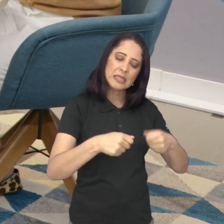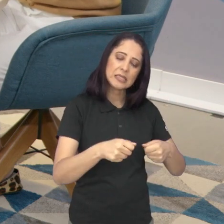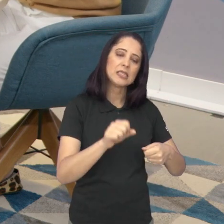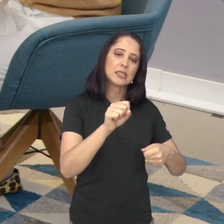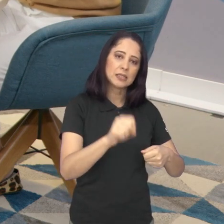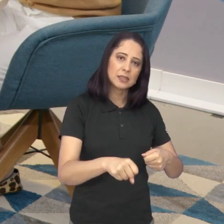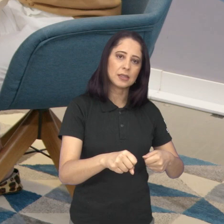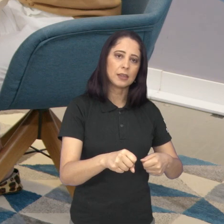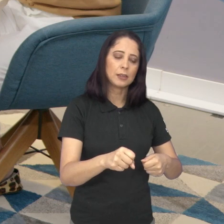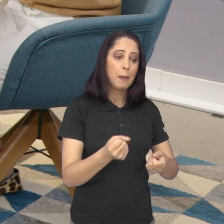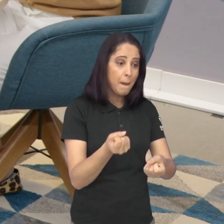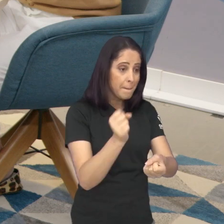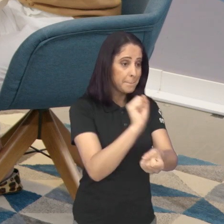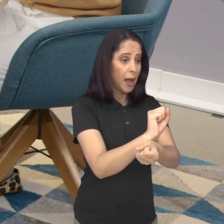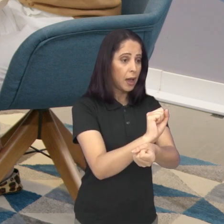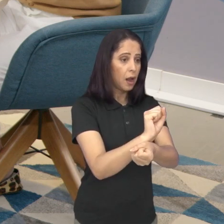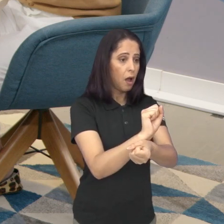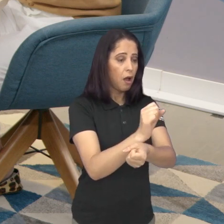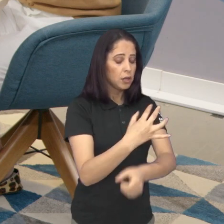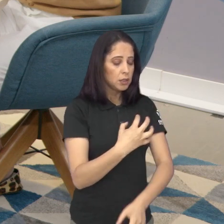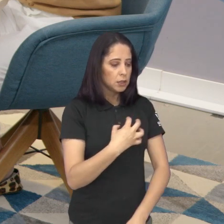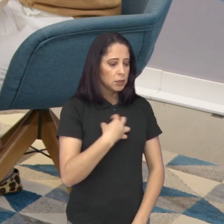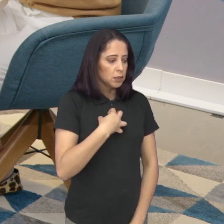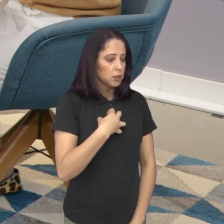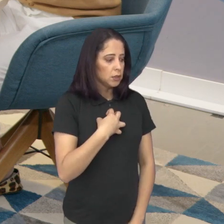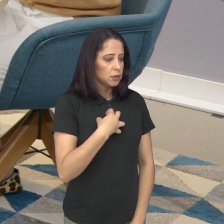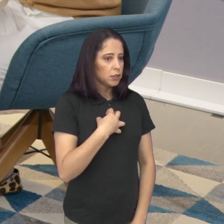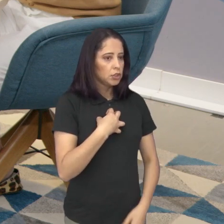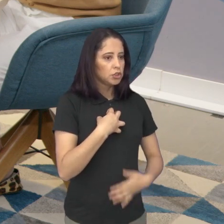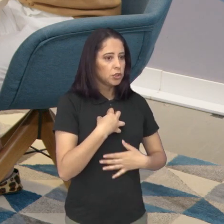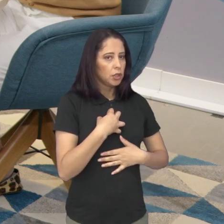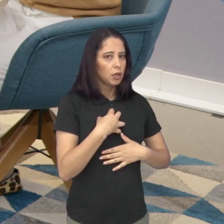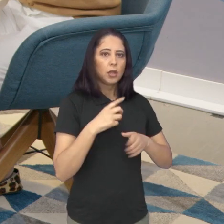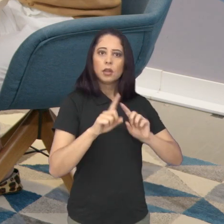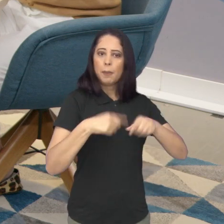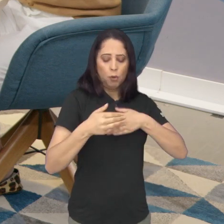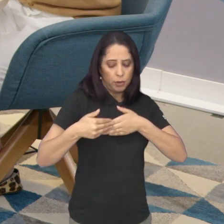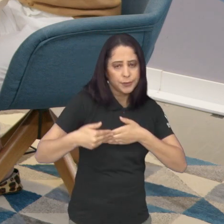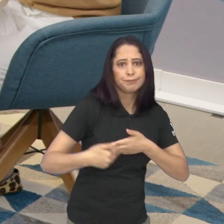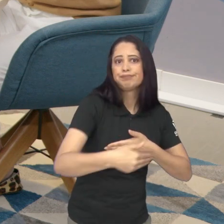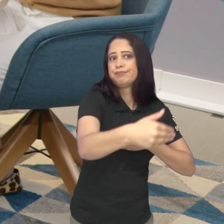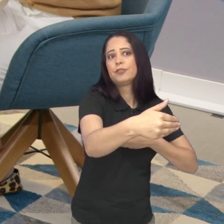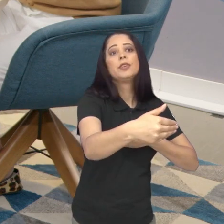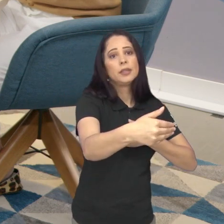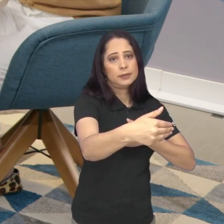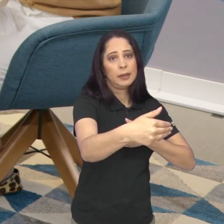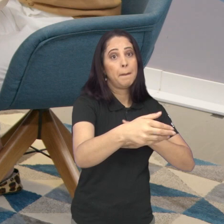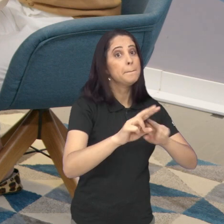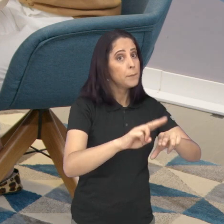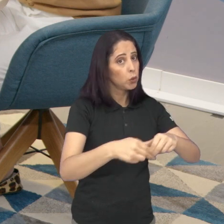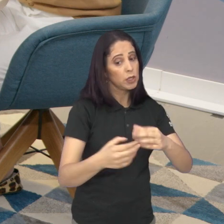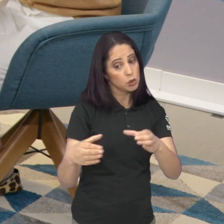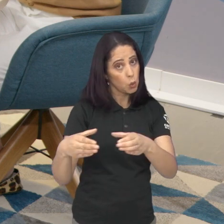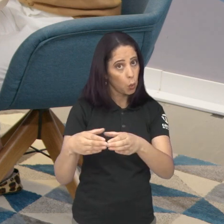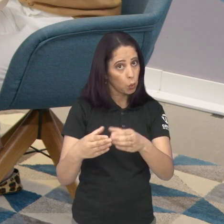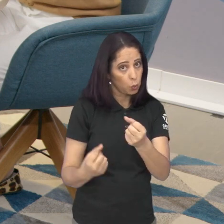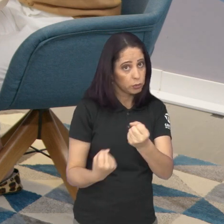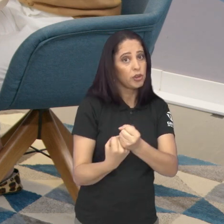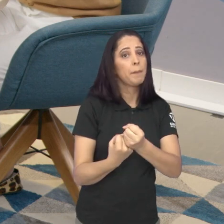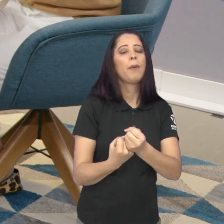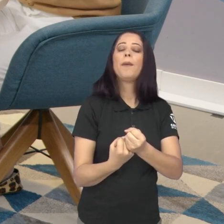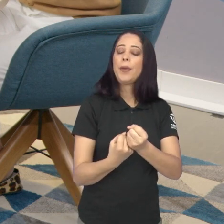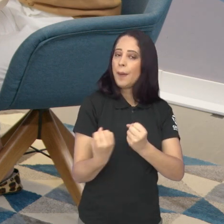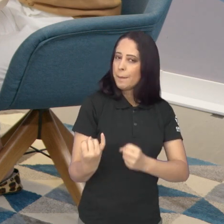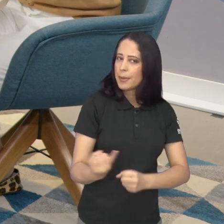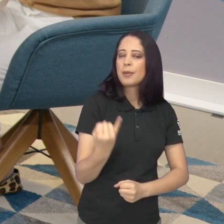a gente precisa ter esse luto já na maternidade, já é normal, né? E essa rede de apoio, ela é muito necessária, por isso a gente precisa,